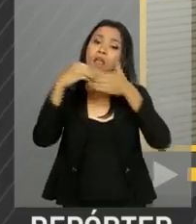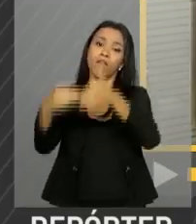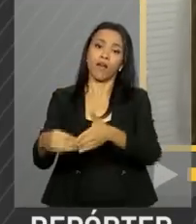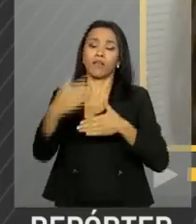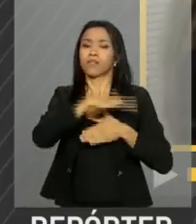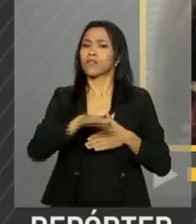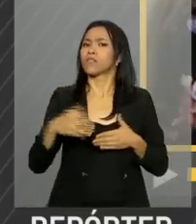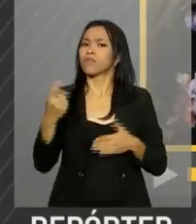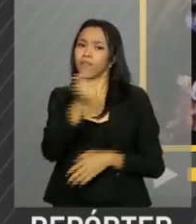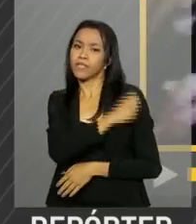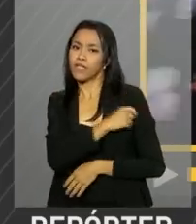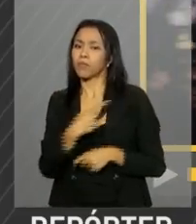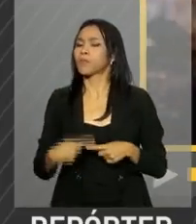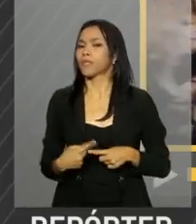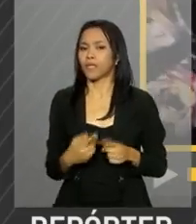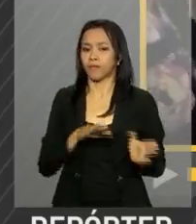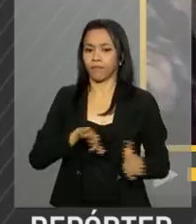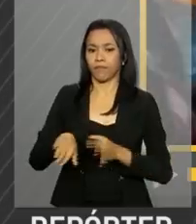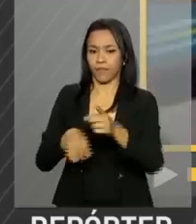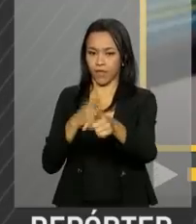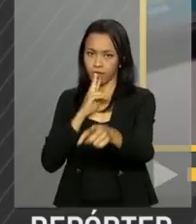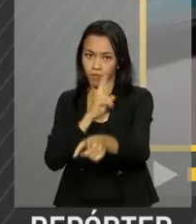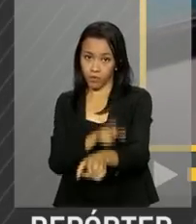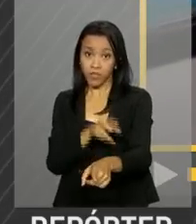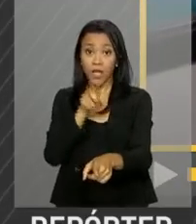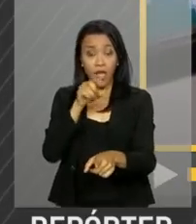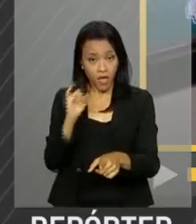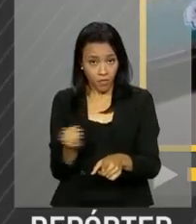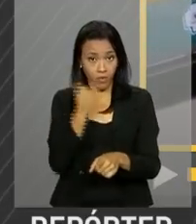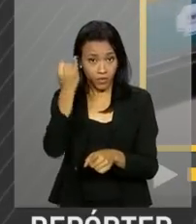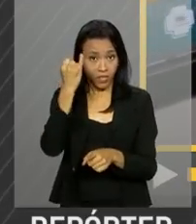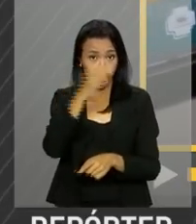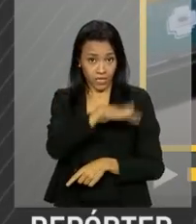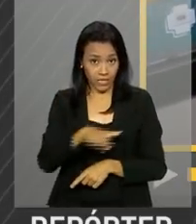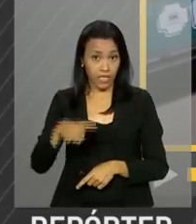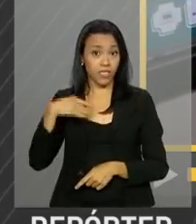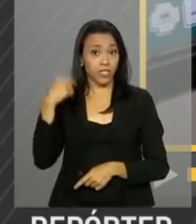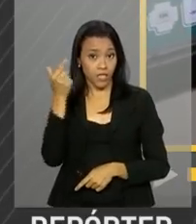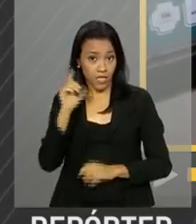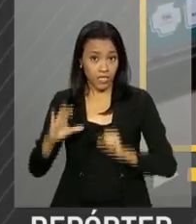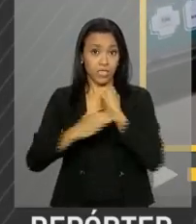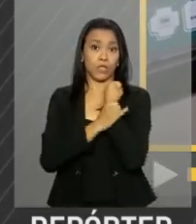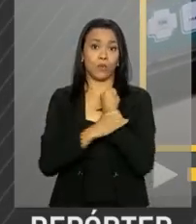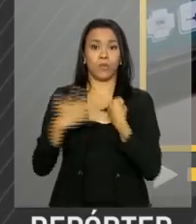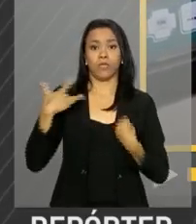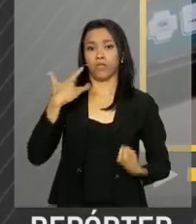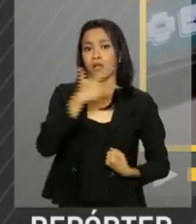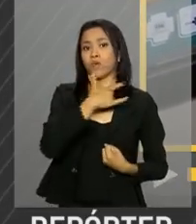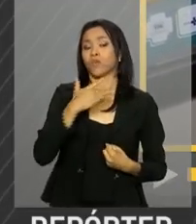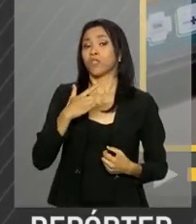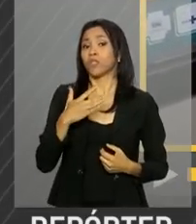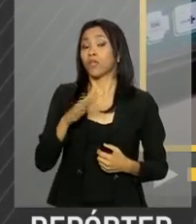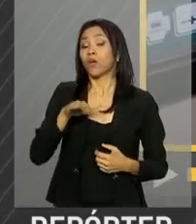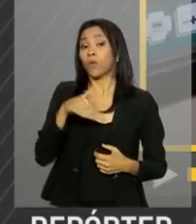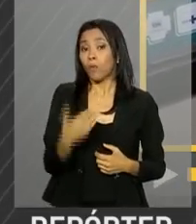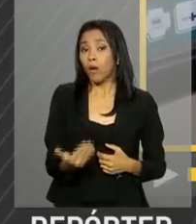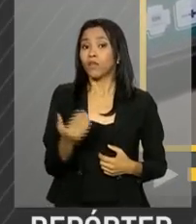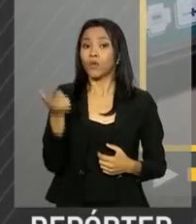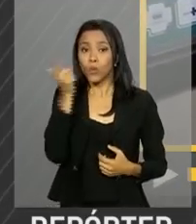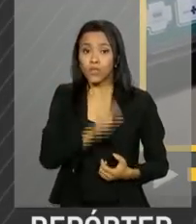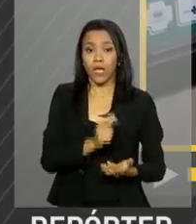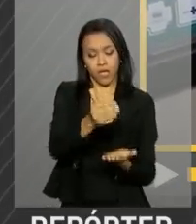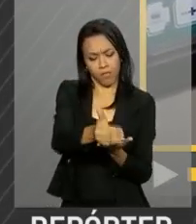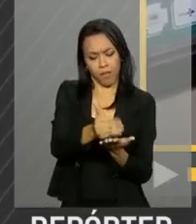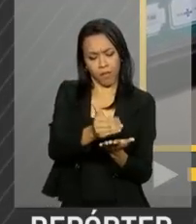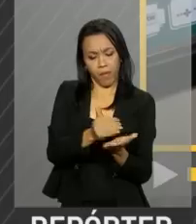para vacinar? É importante que os pais entendam que as crianças só estarão protegidas à medida que se complete a caderneta